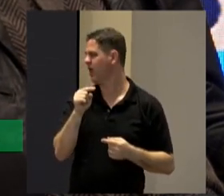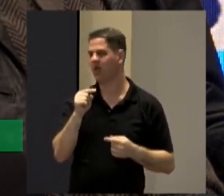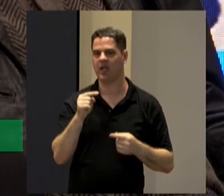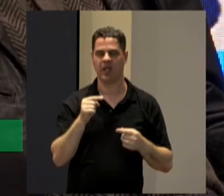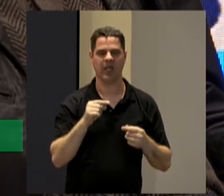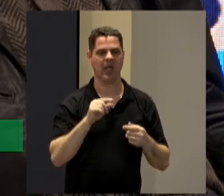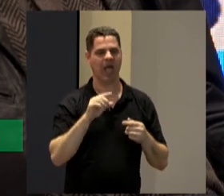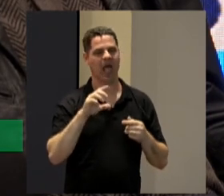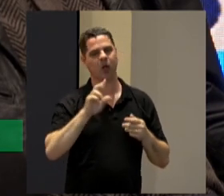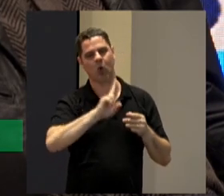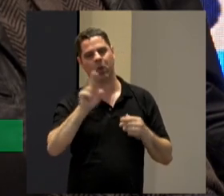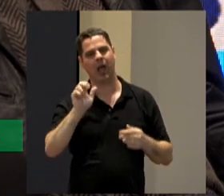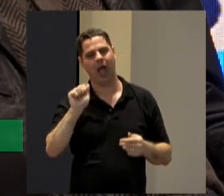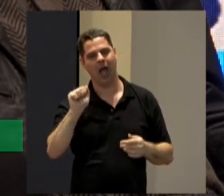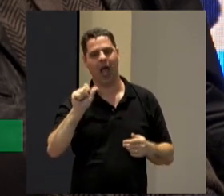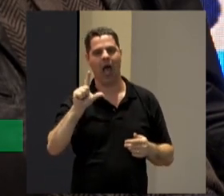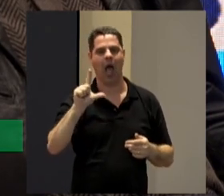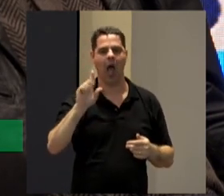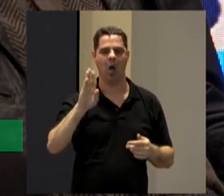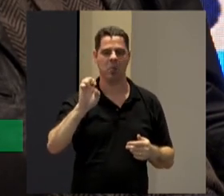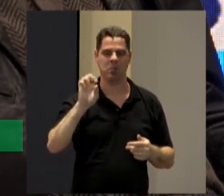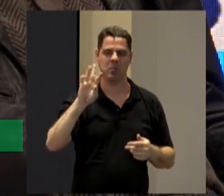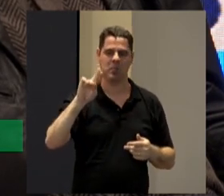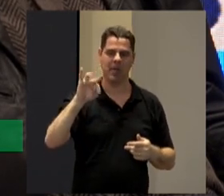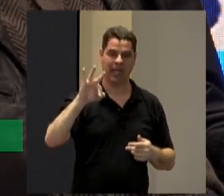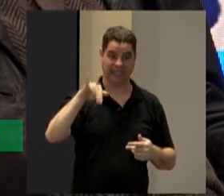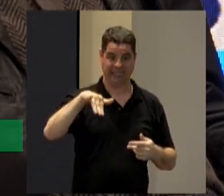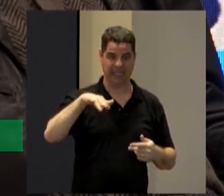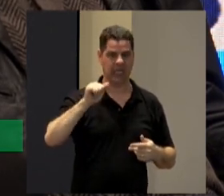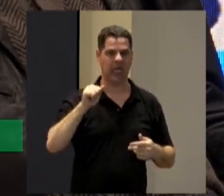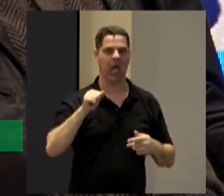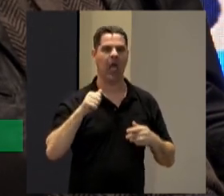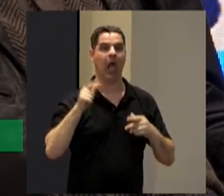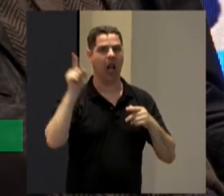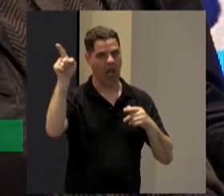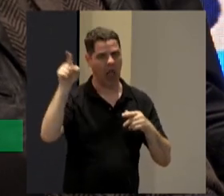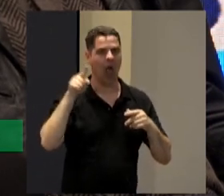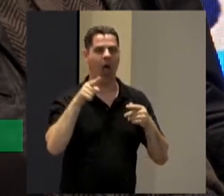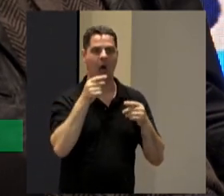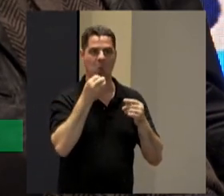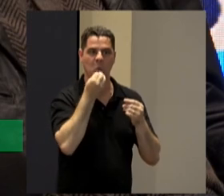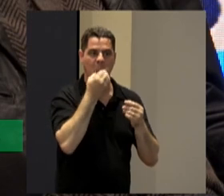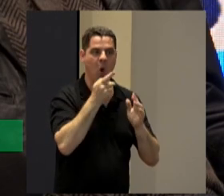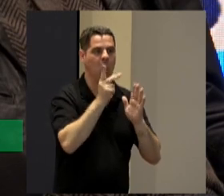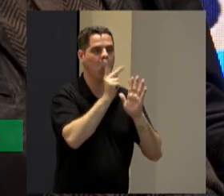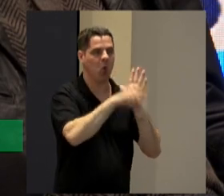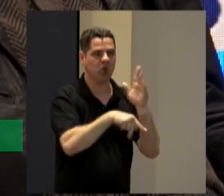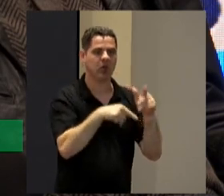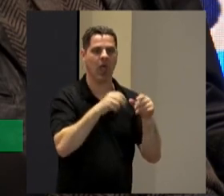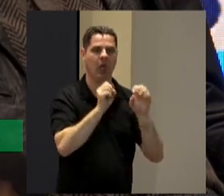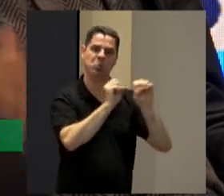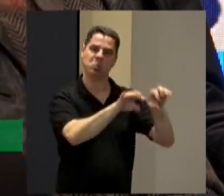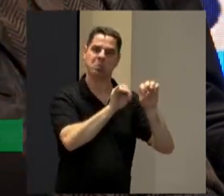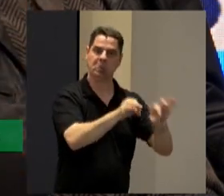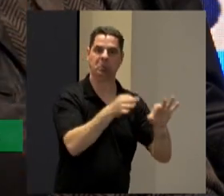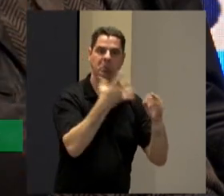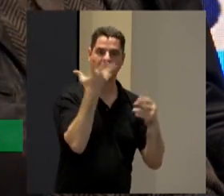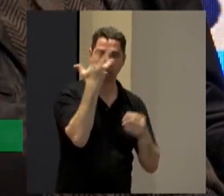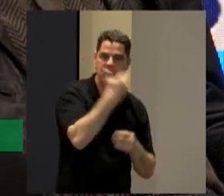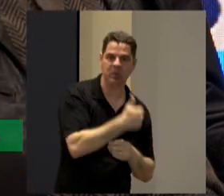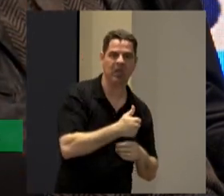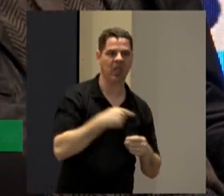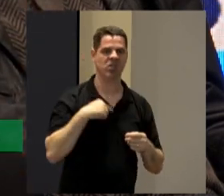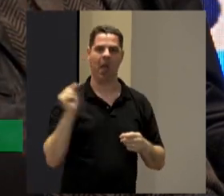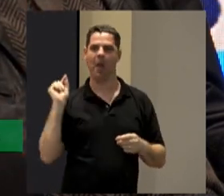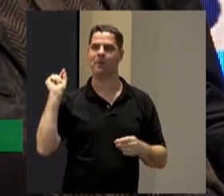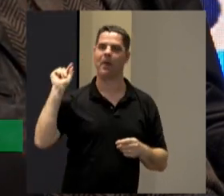na Albertina, também vendo o trabalho lindíssimo que aquela unidade vem desenvolvendo. Nós estivemos em